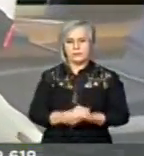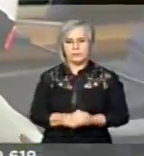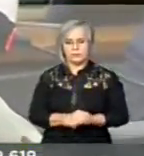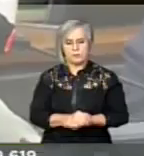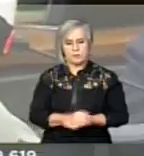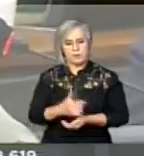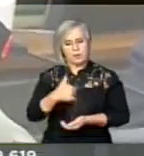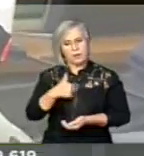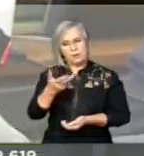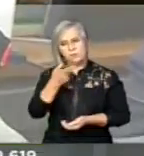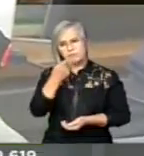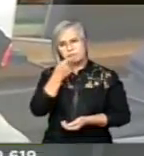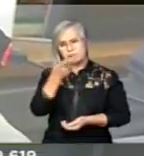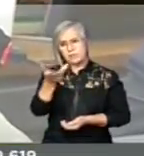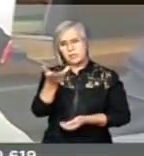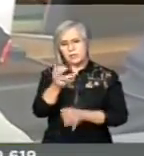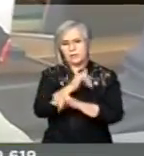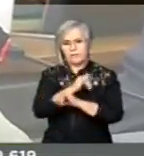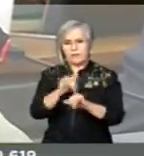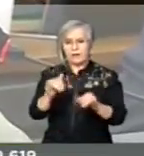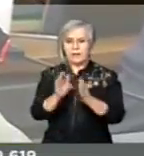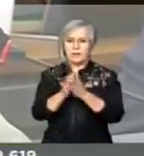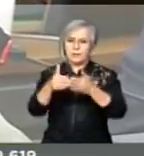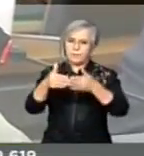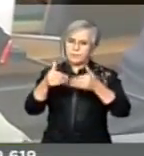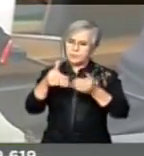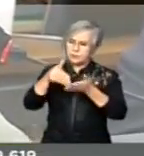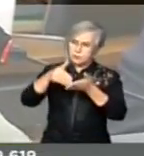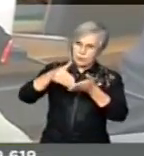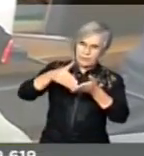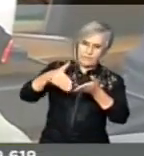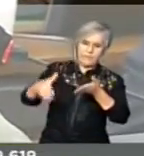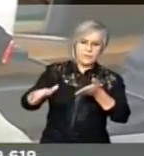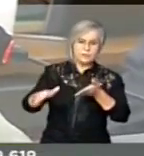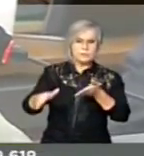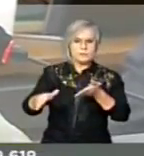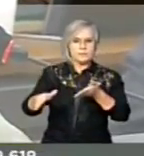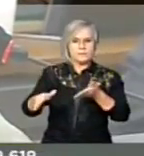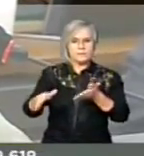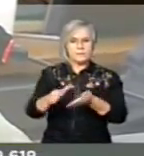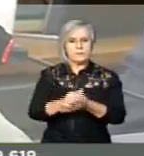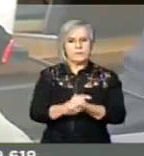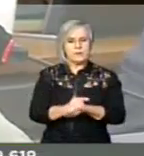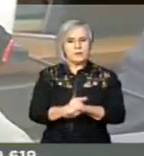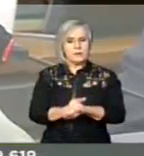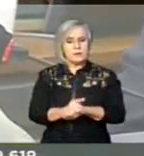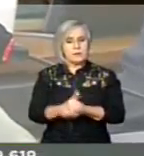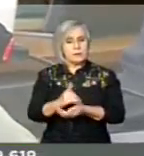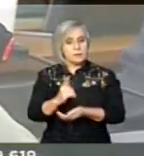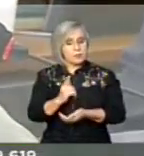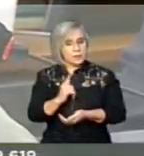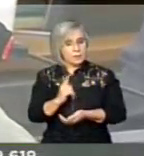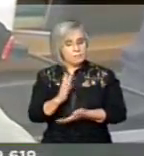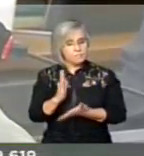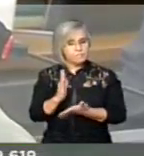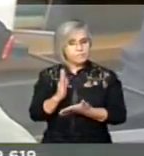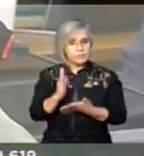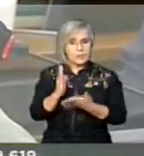Queria dizer que o pedido do impeachment está com alguns